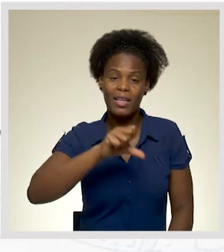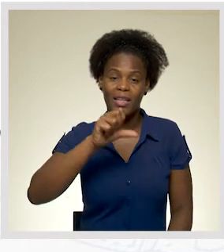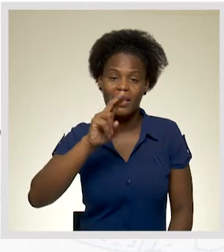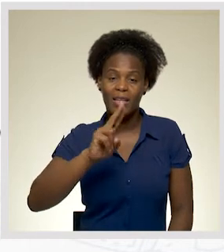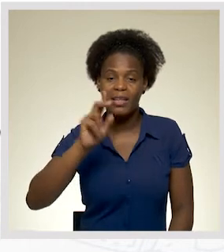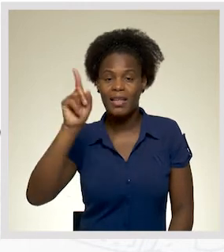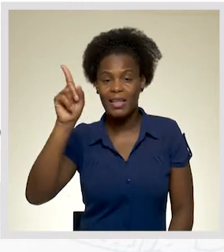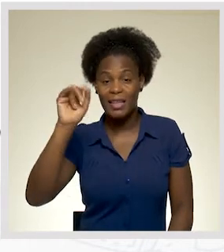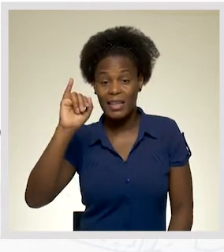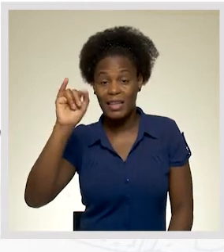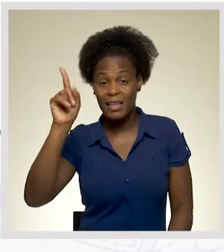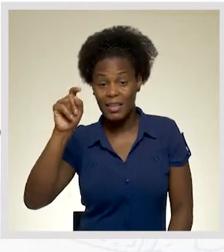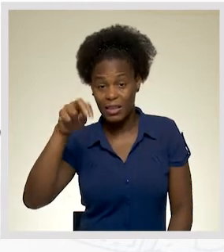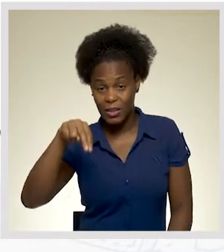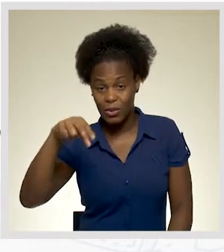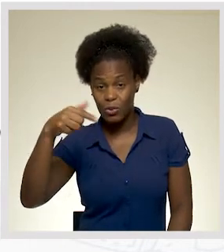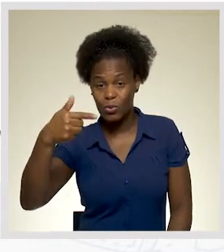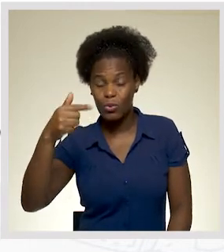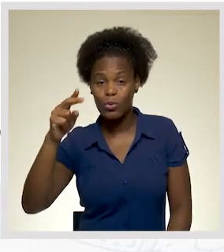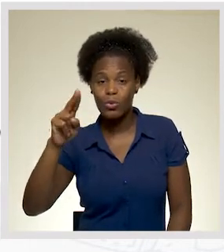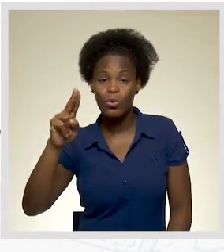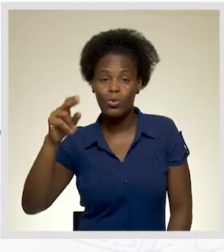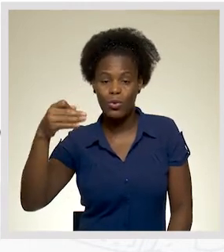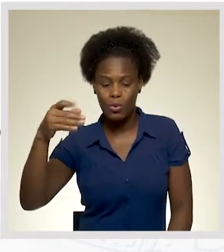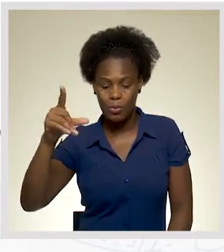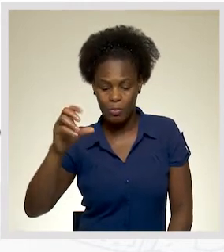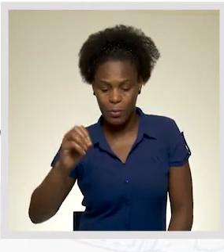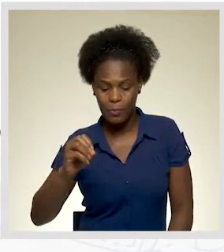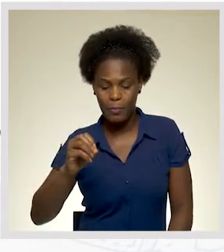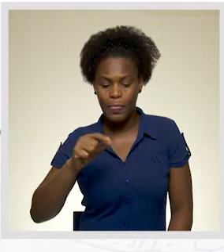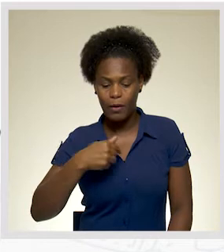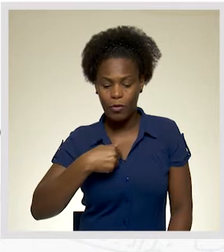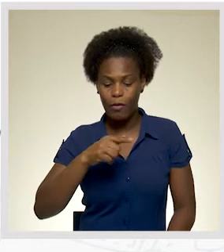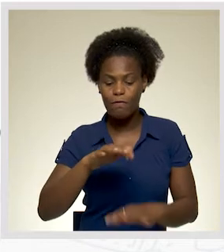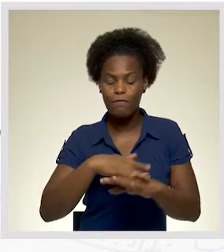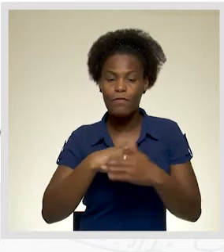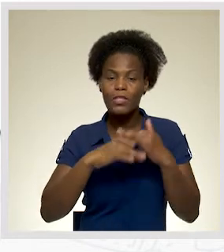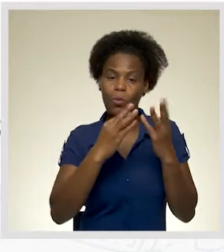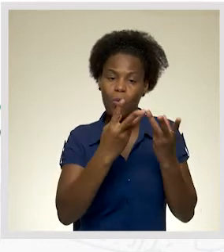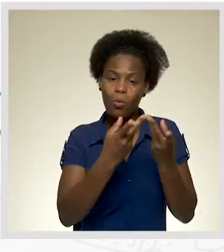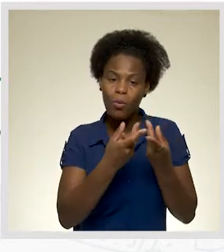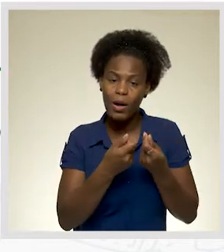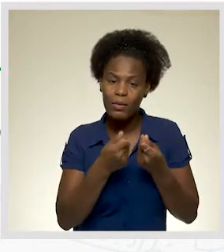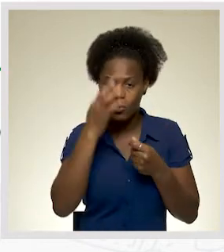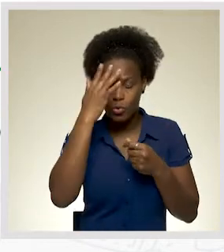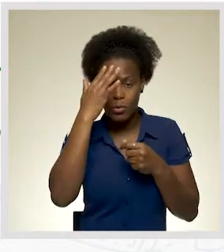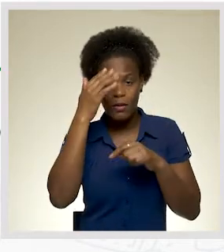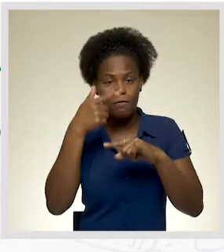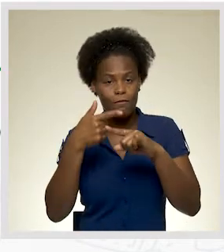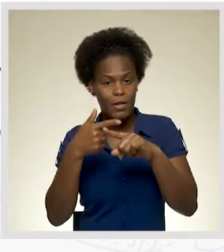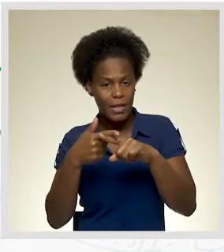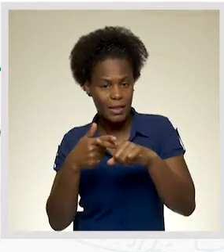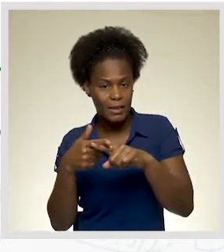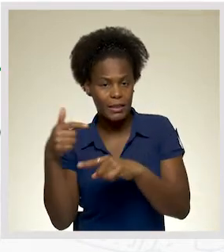Basta multiplicar a quantidade ou o número por 5. E temos aqui o exemplo, o quíntuplo